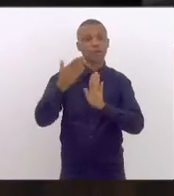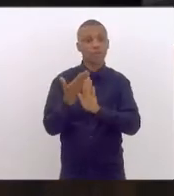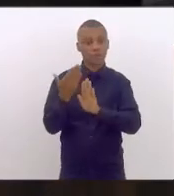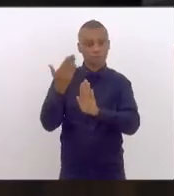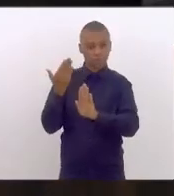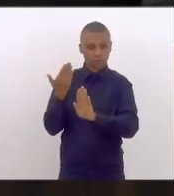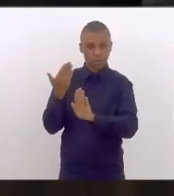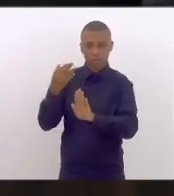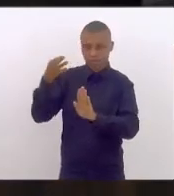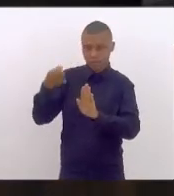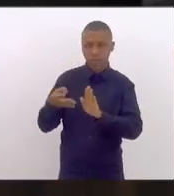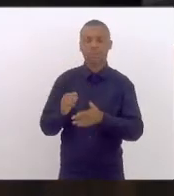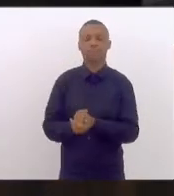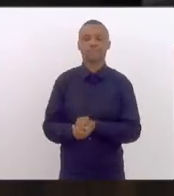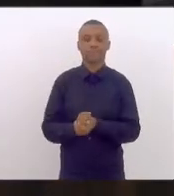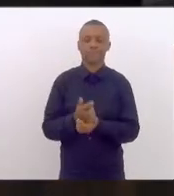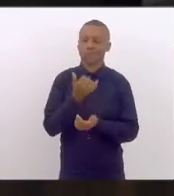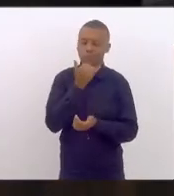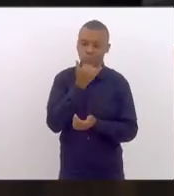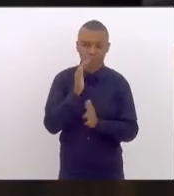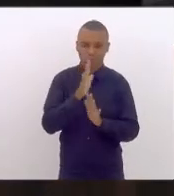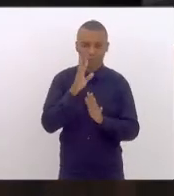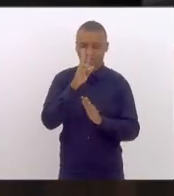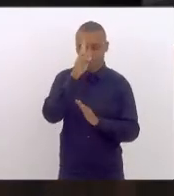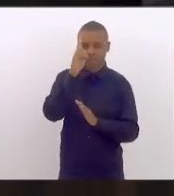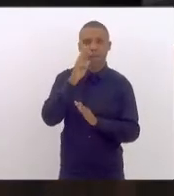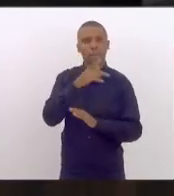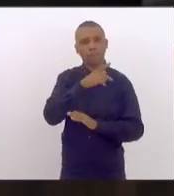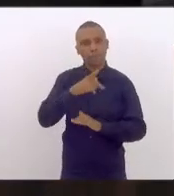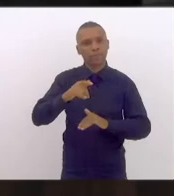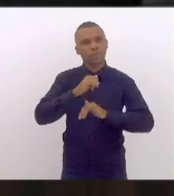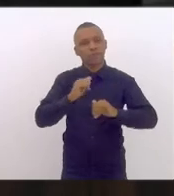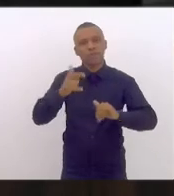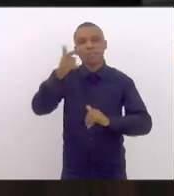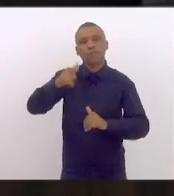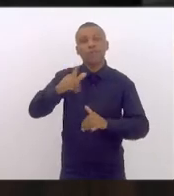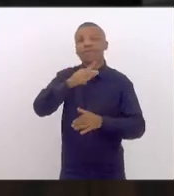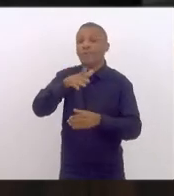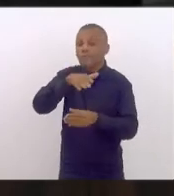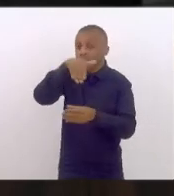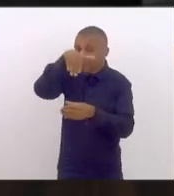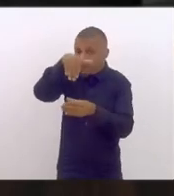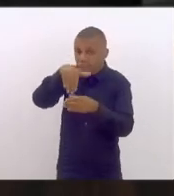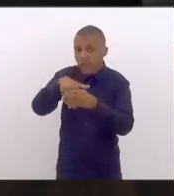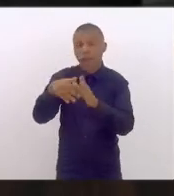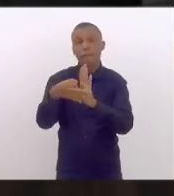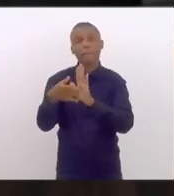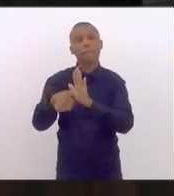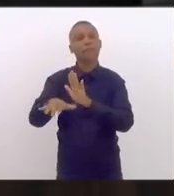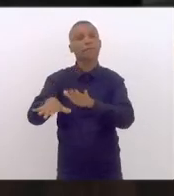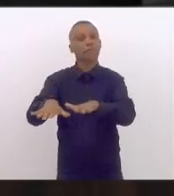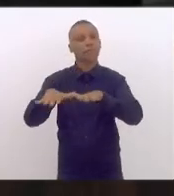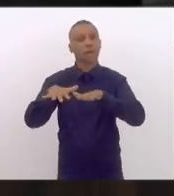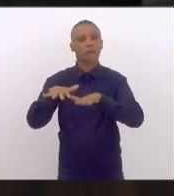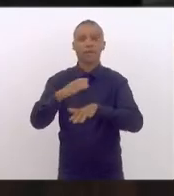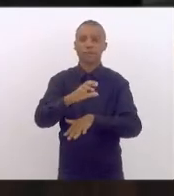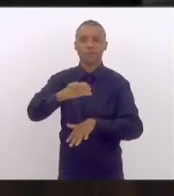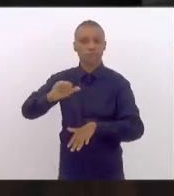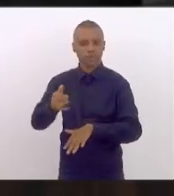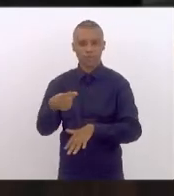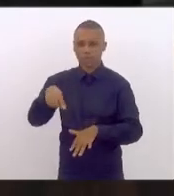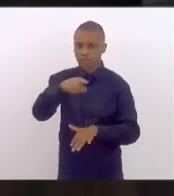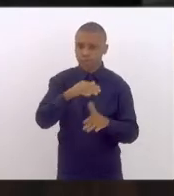a presença chama os trabalhos à ordem vamos votar emenda de pernada comissão de condição de Justiça senhor que aprovam permaneça Como